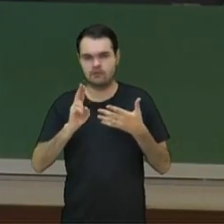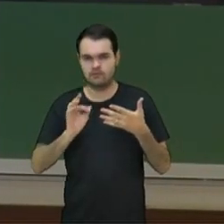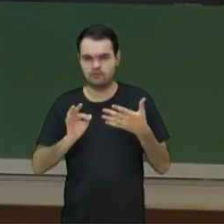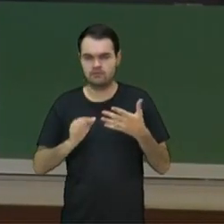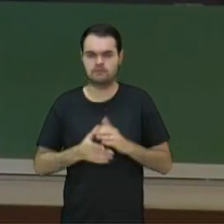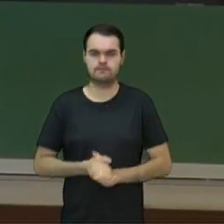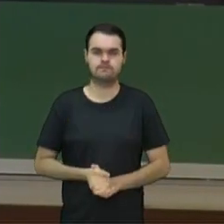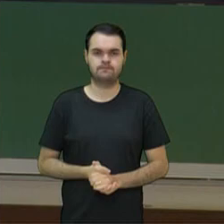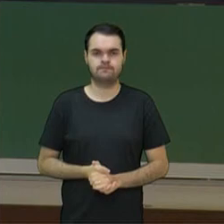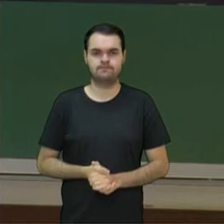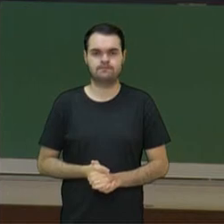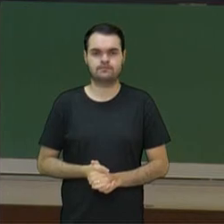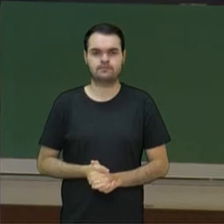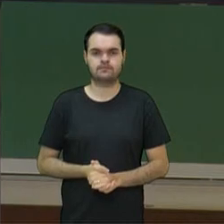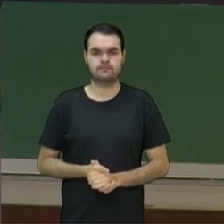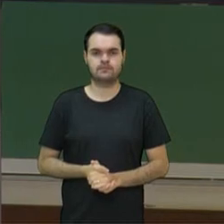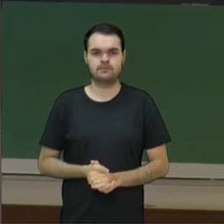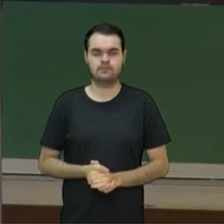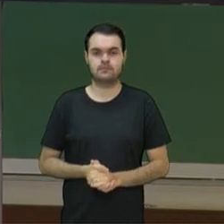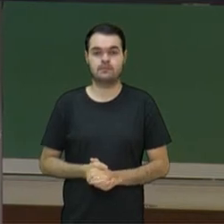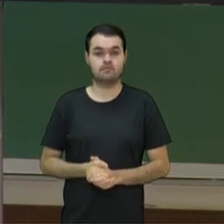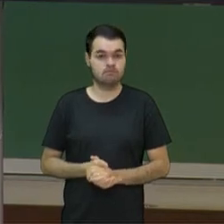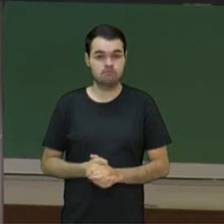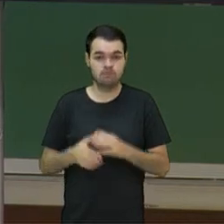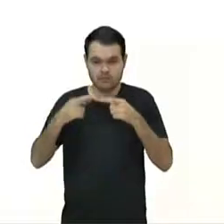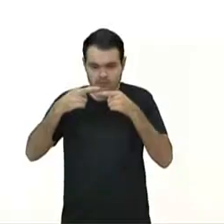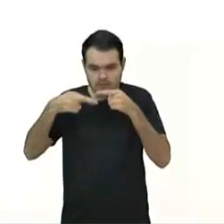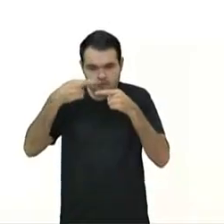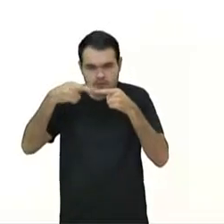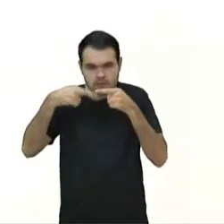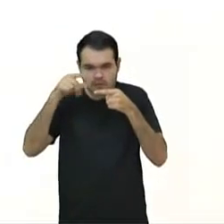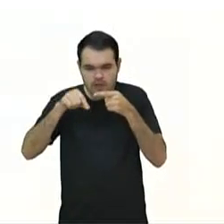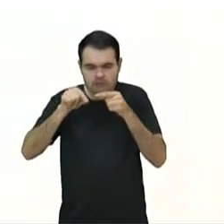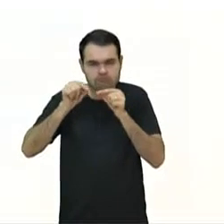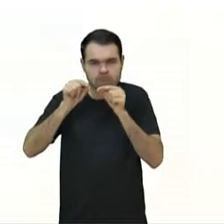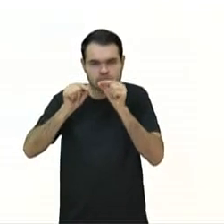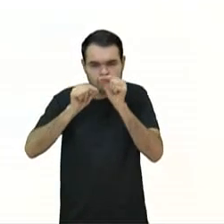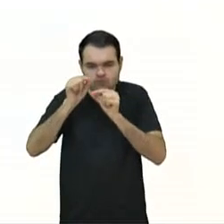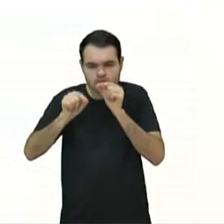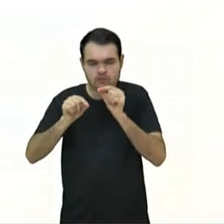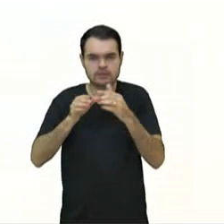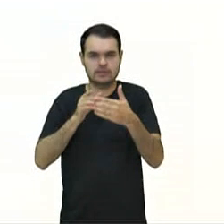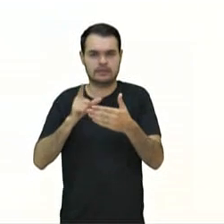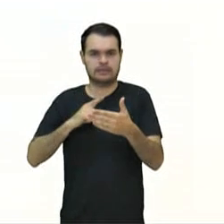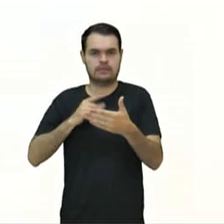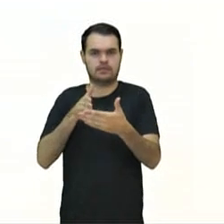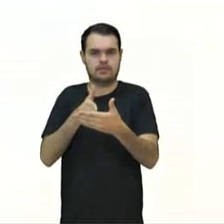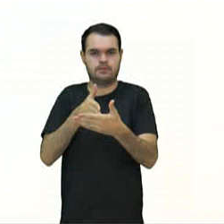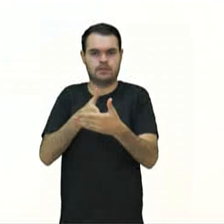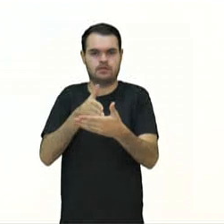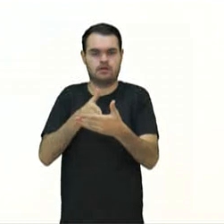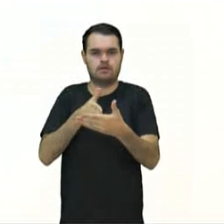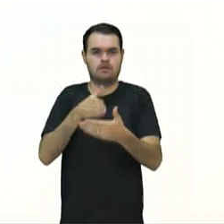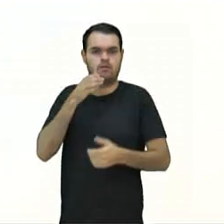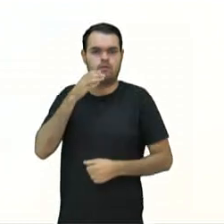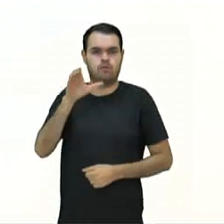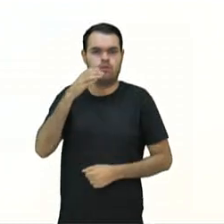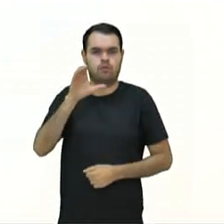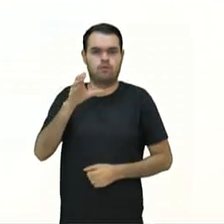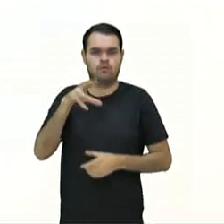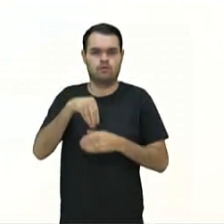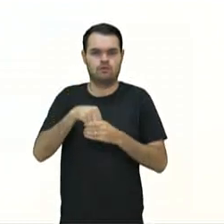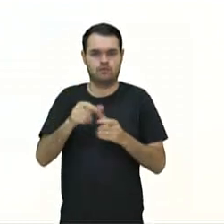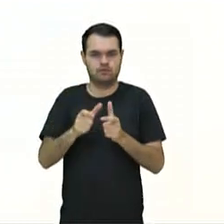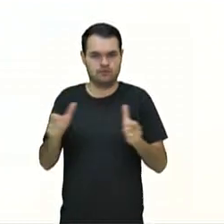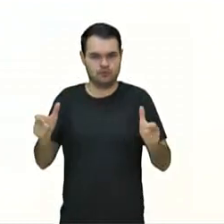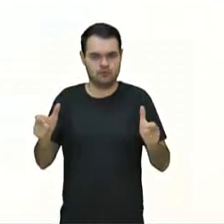seguir. Então vamos aqui, ó, resistores são componentes usados para limitar a passagem da corrente elétrica